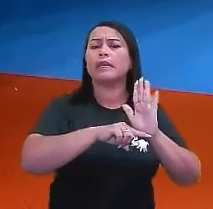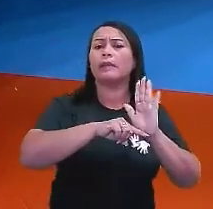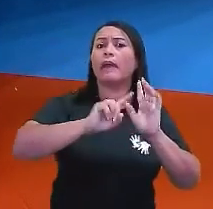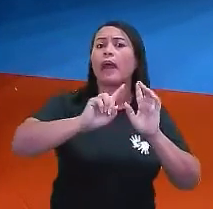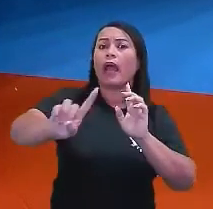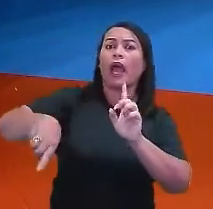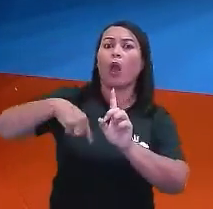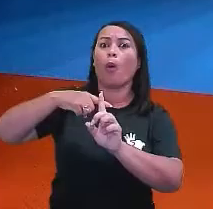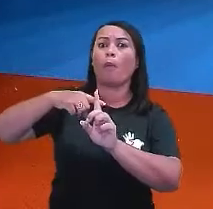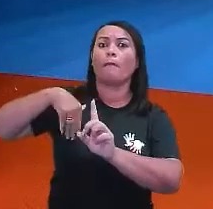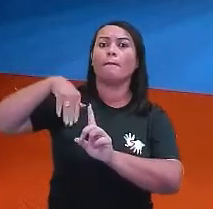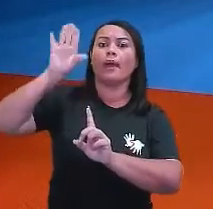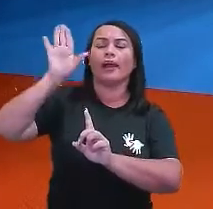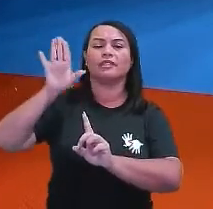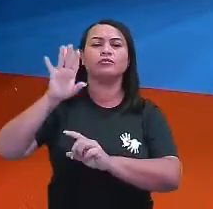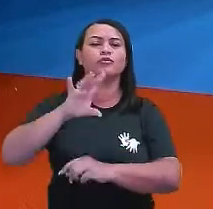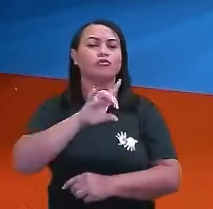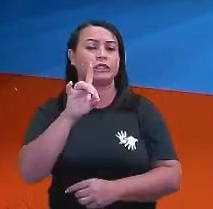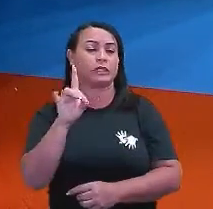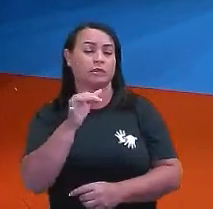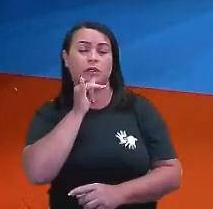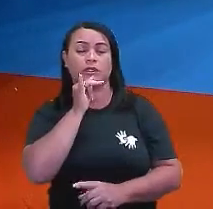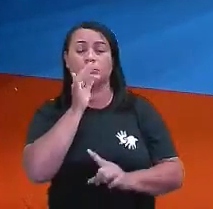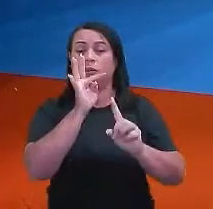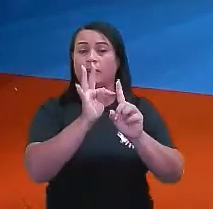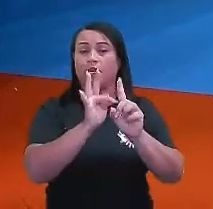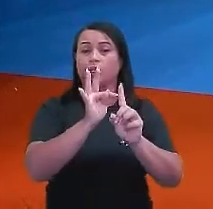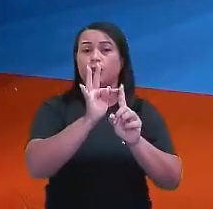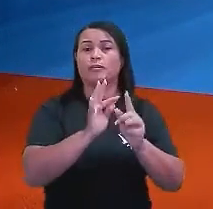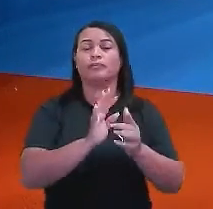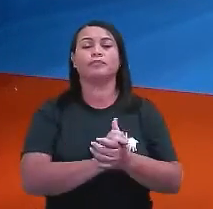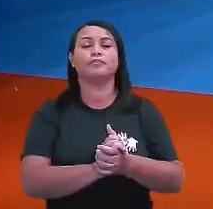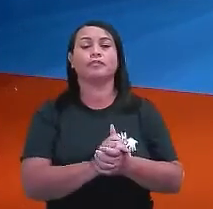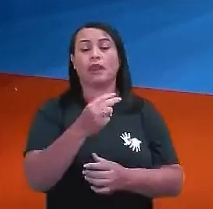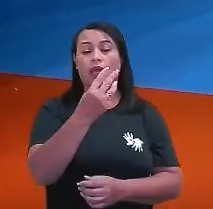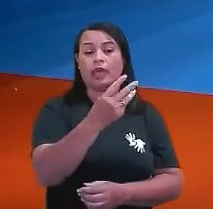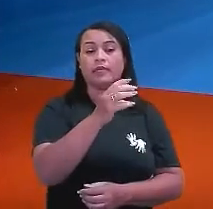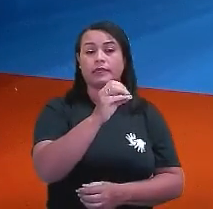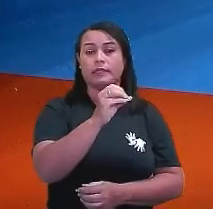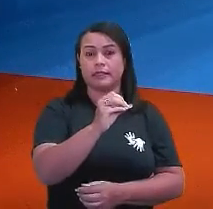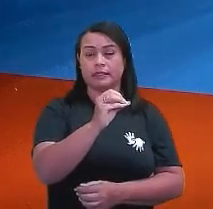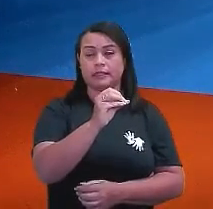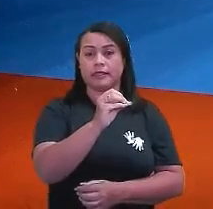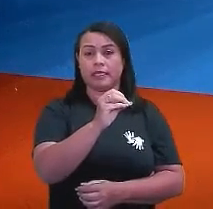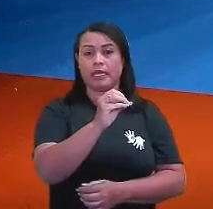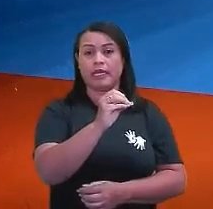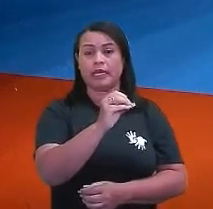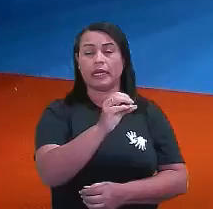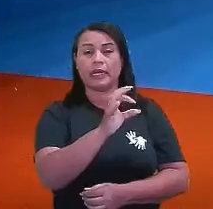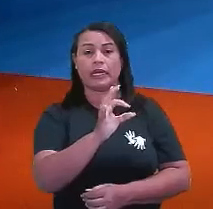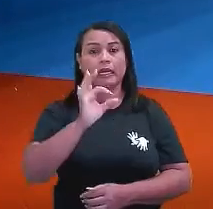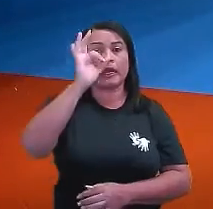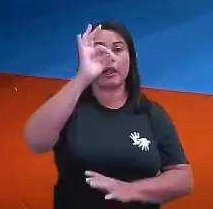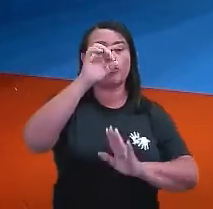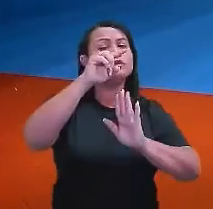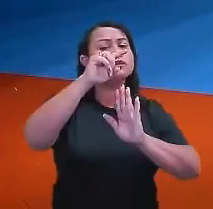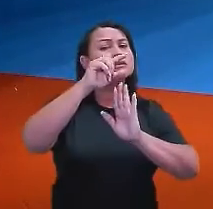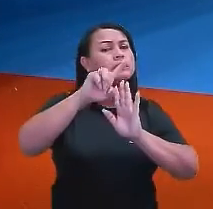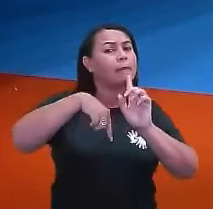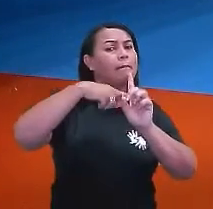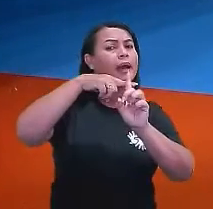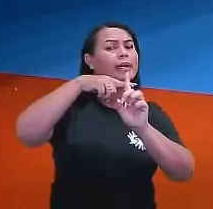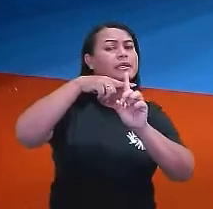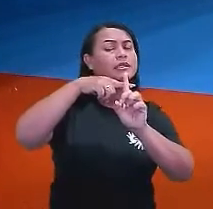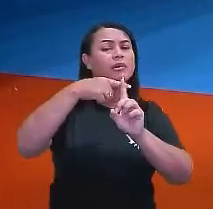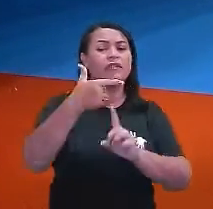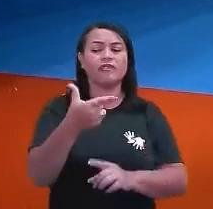dia, tá certo? De temperatura, por exemplo. É um exemplo, tá, gente? 30 graus a máxima, 26 a mínima